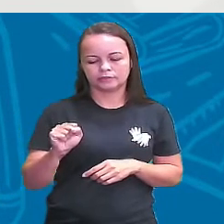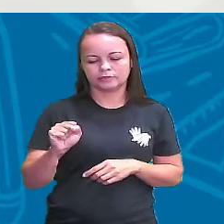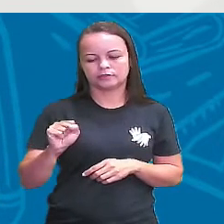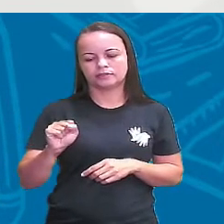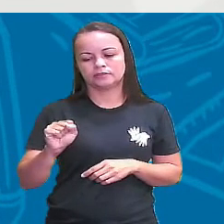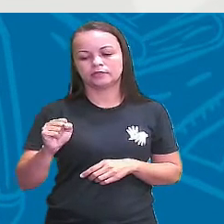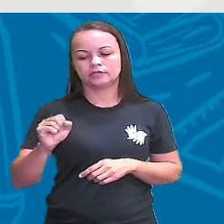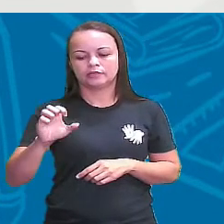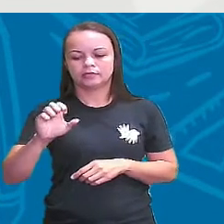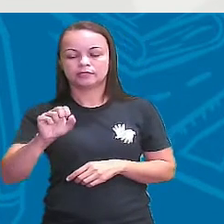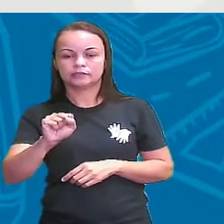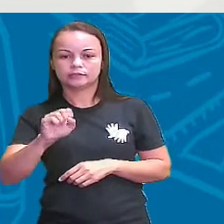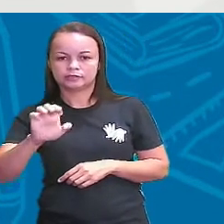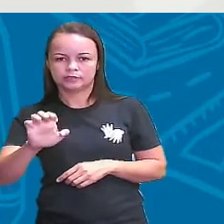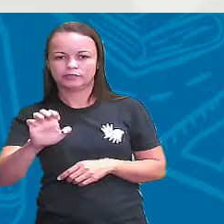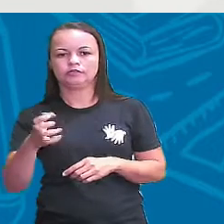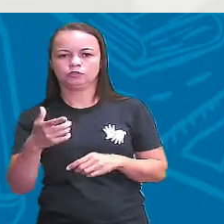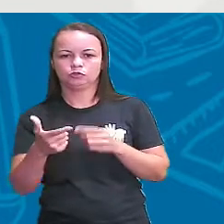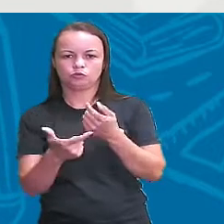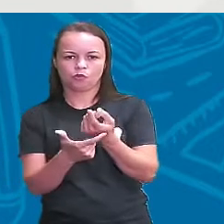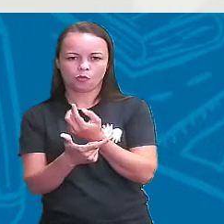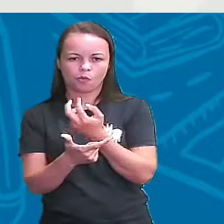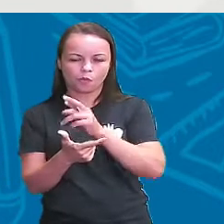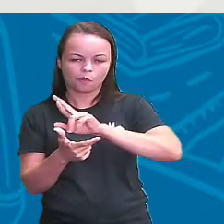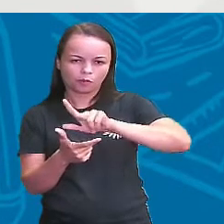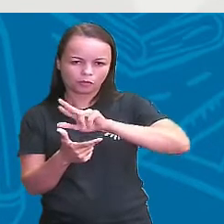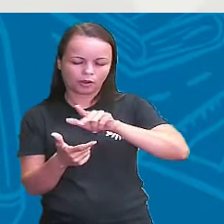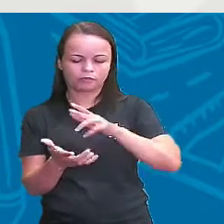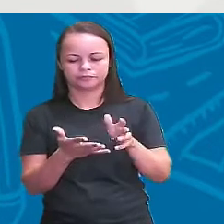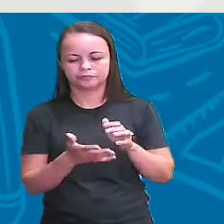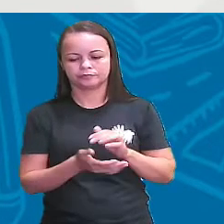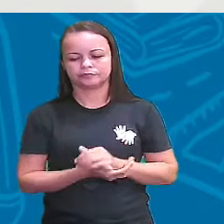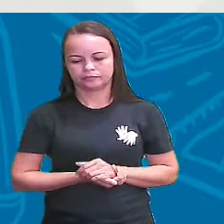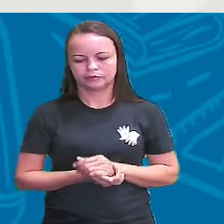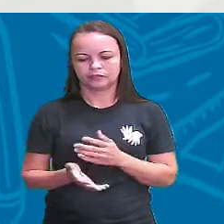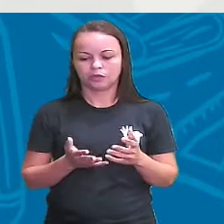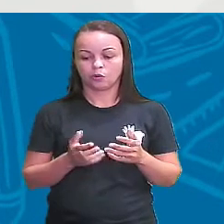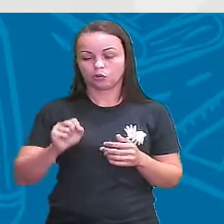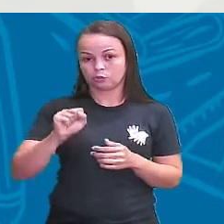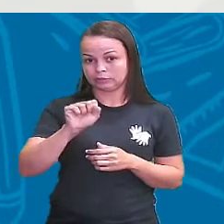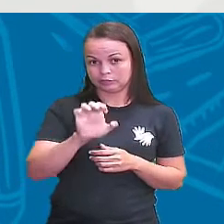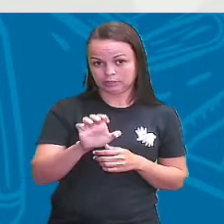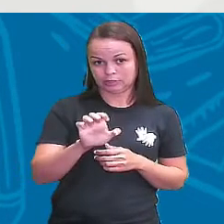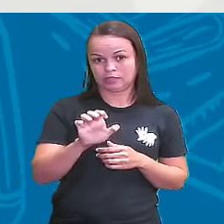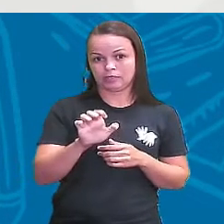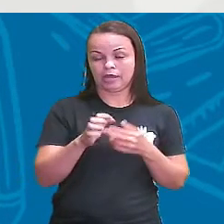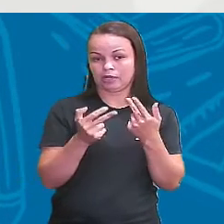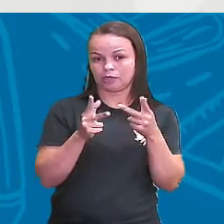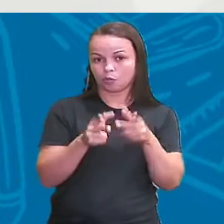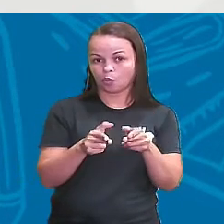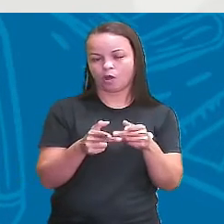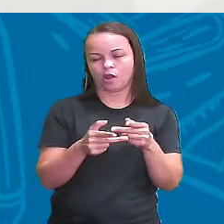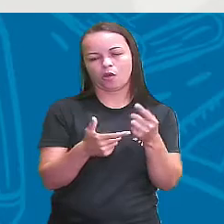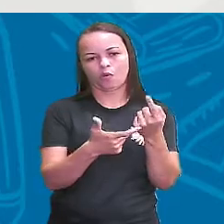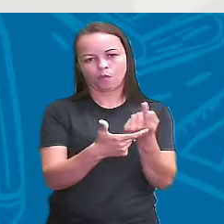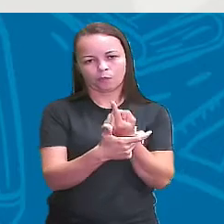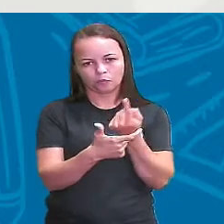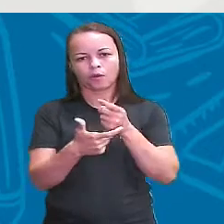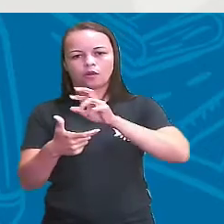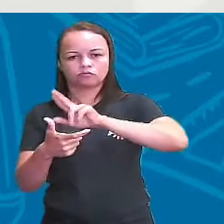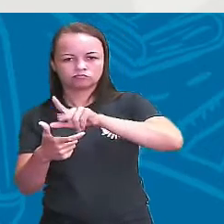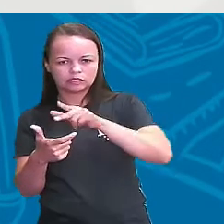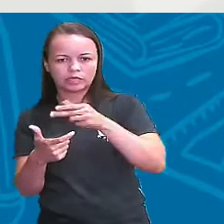si no plural, tá certo? O si, ele fica igual tanto no plural quanto no singular, e aí a gente